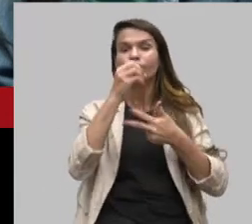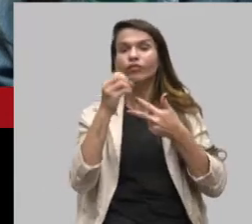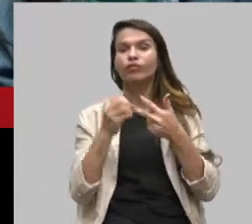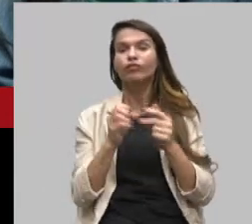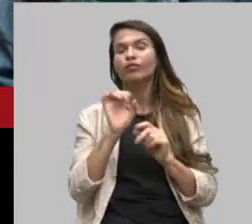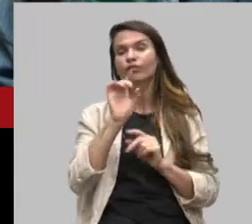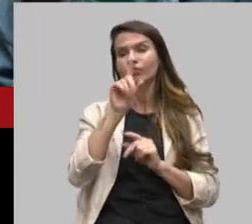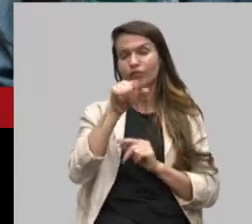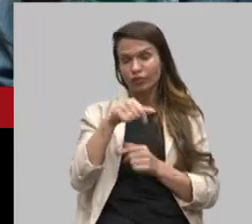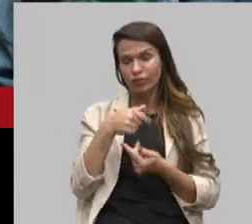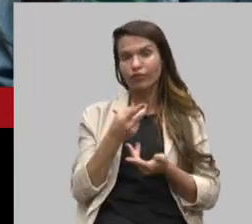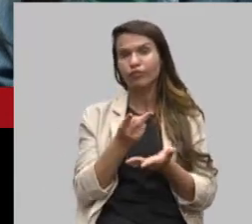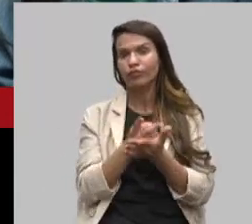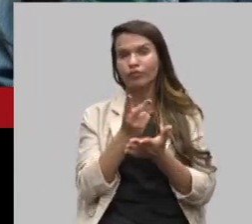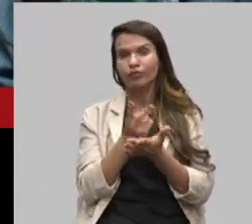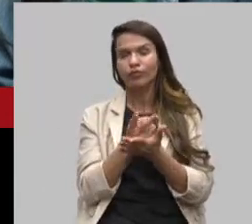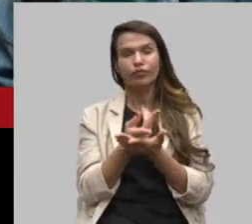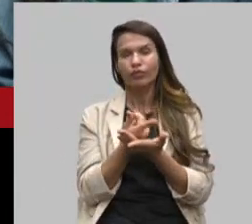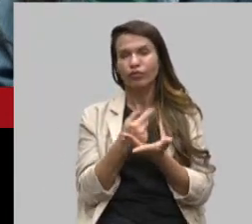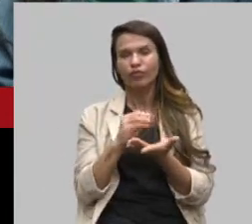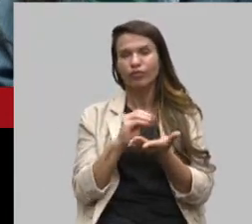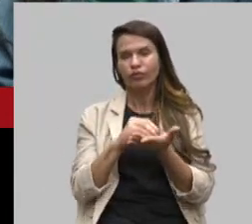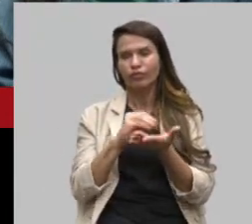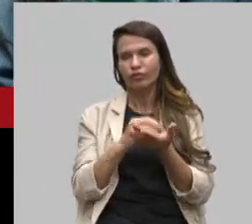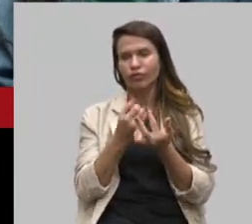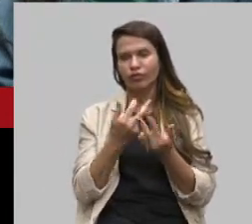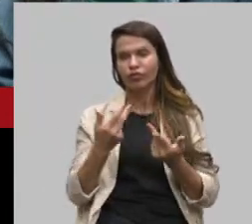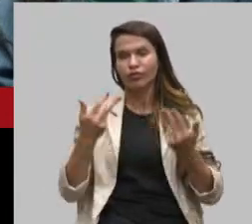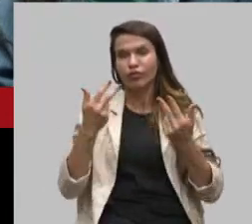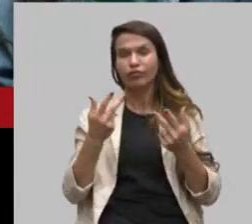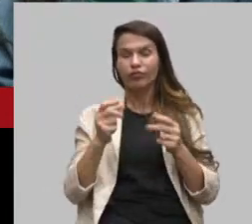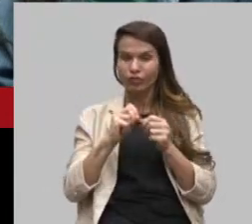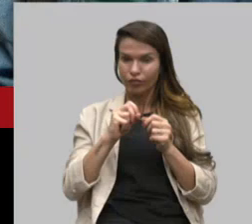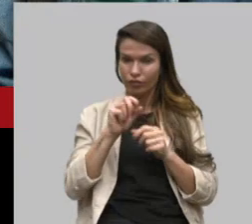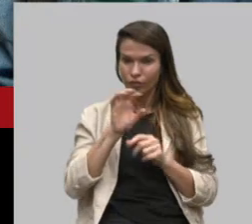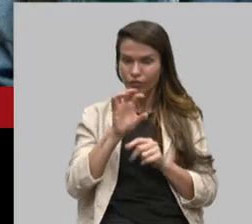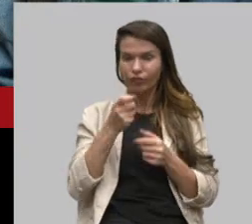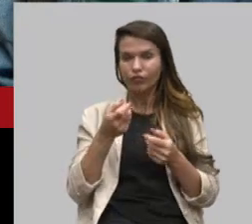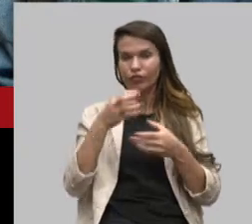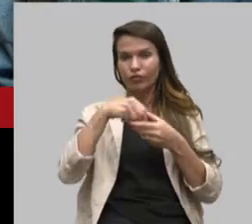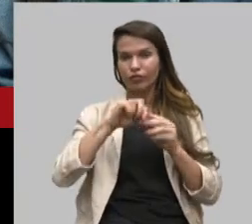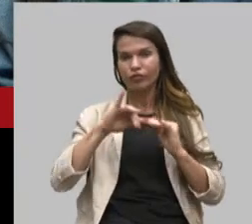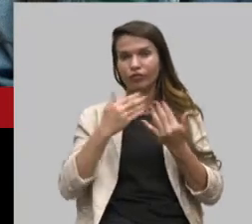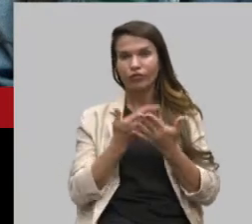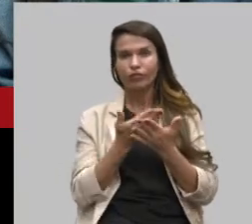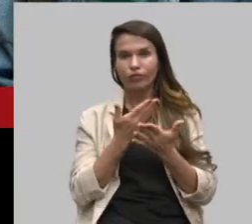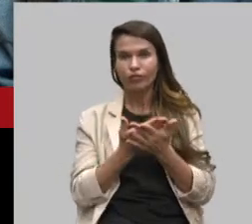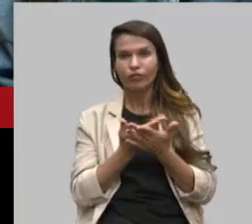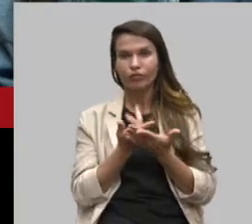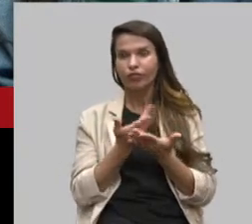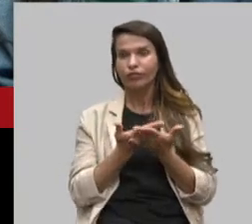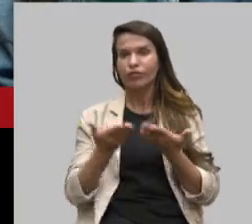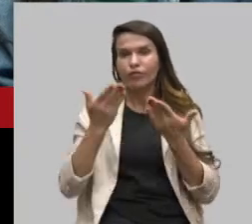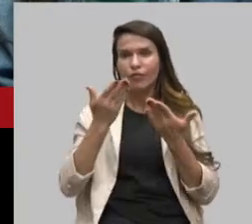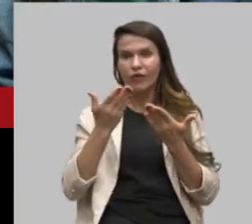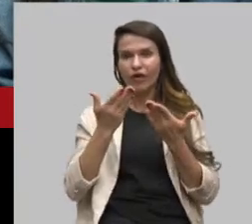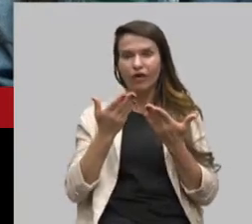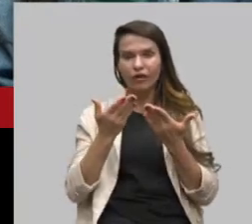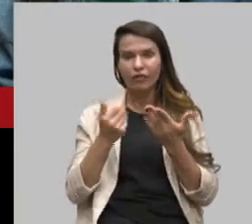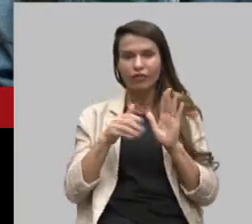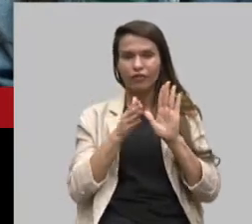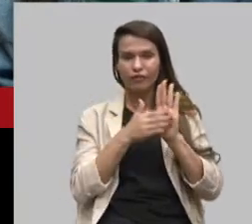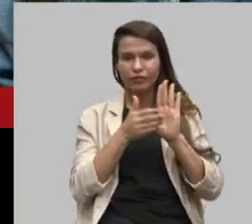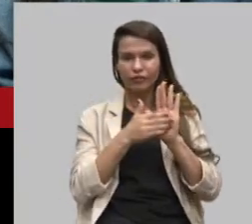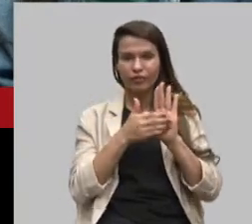manter um se você faz isso dentro de uma escola você só vai perpetuar isso eternamente essa proposta é praticamente